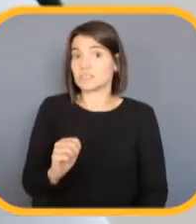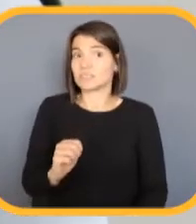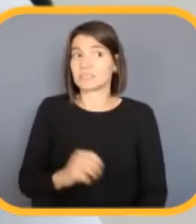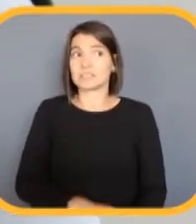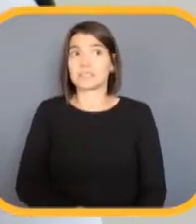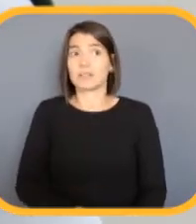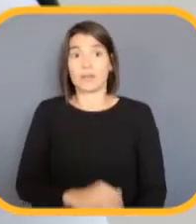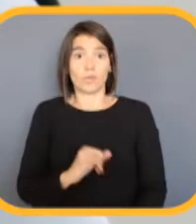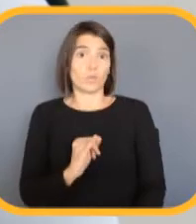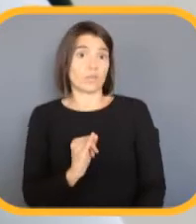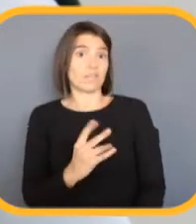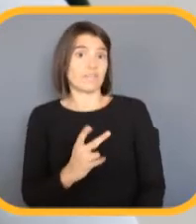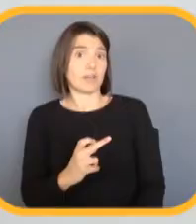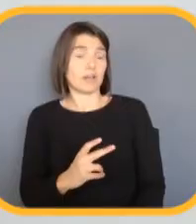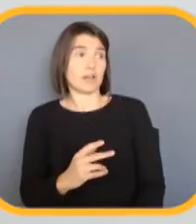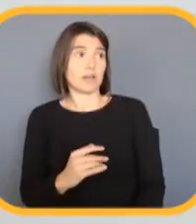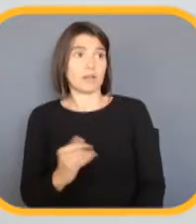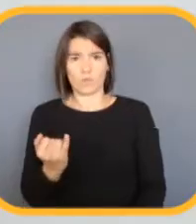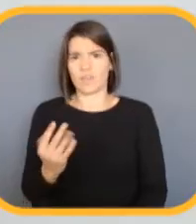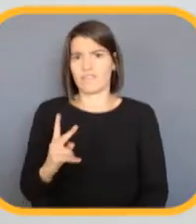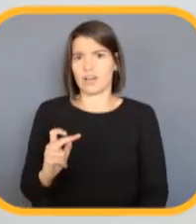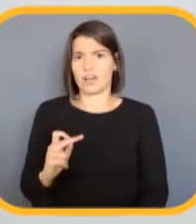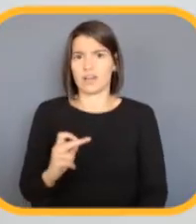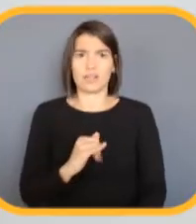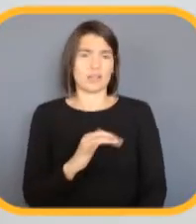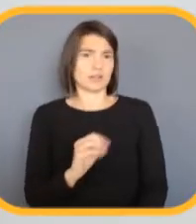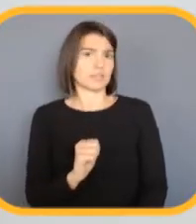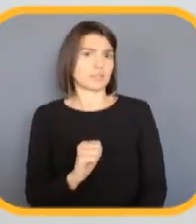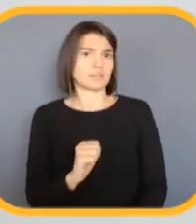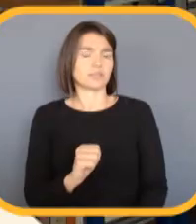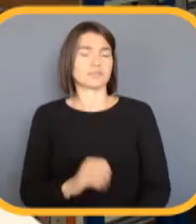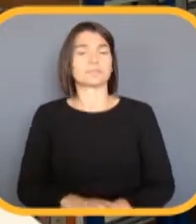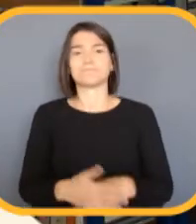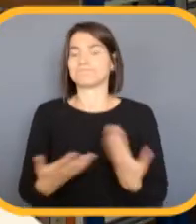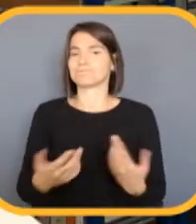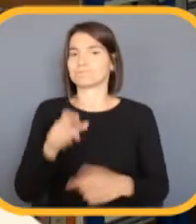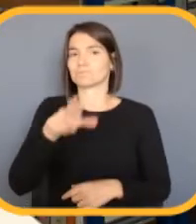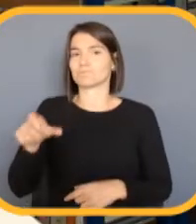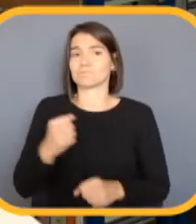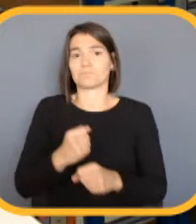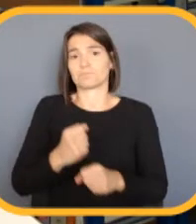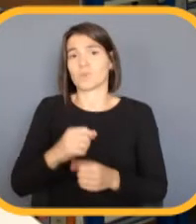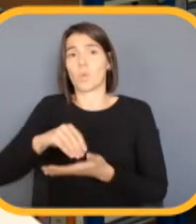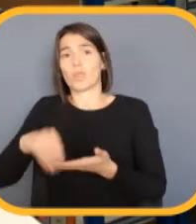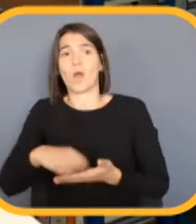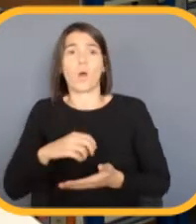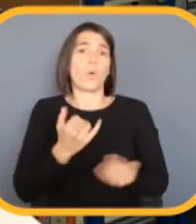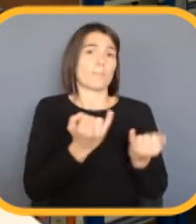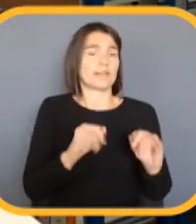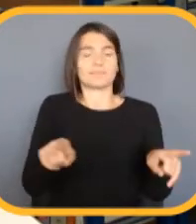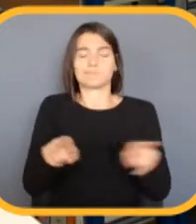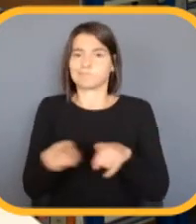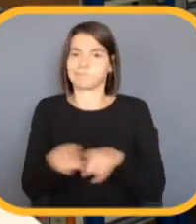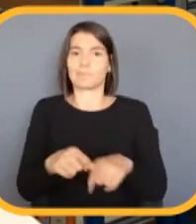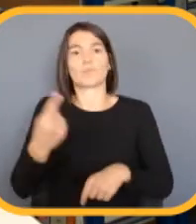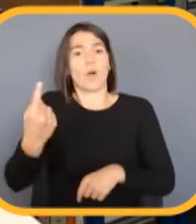IRS e o IVA. O IVA, o IRS. Como qualquer trabalhador dependente, também os